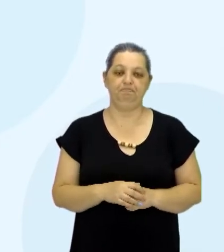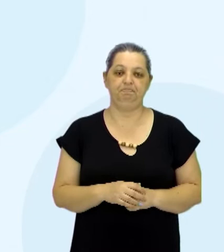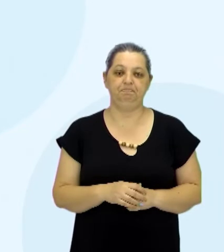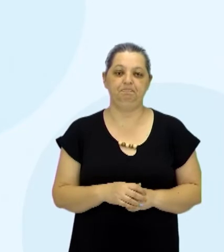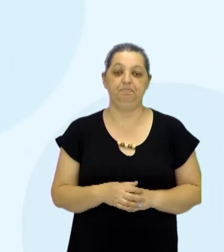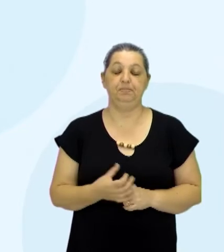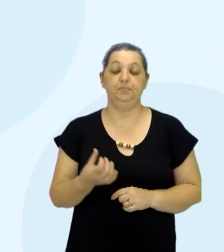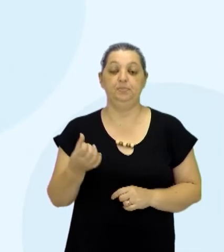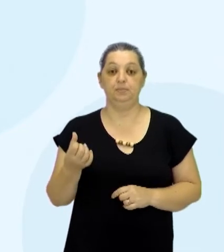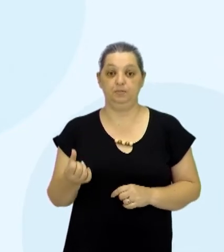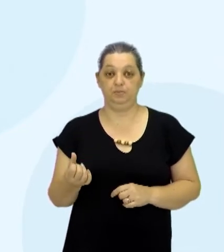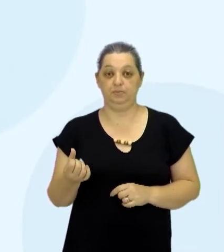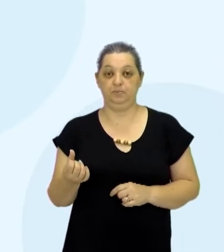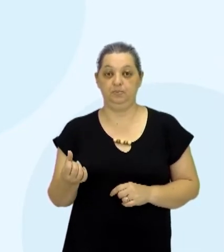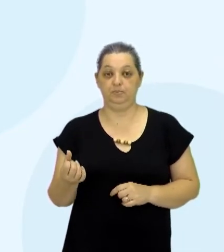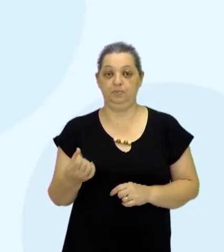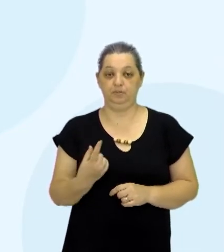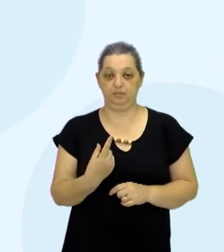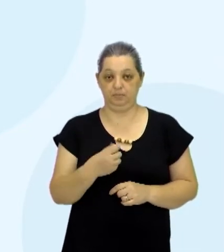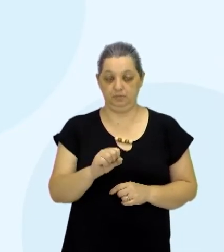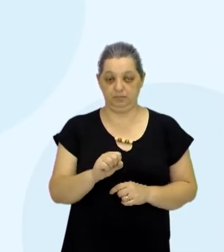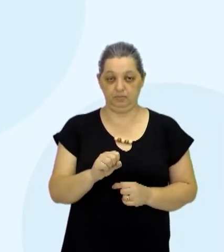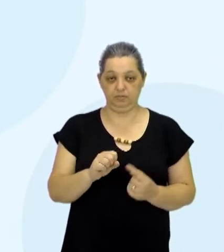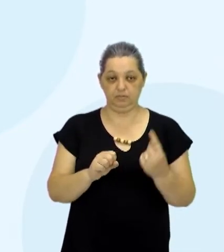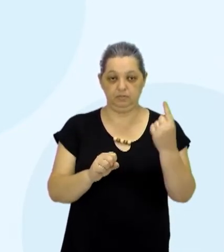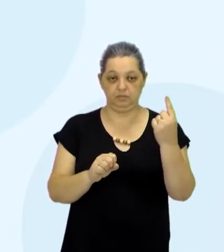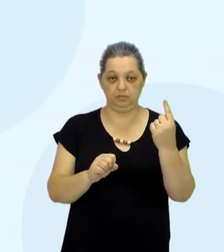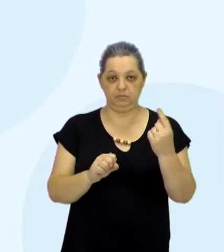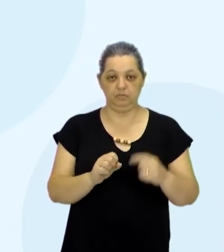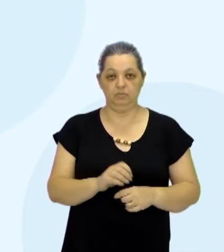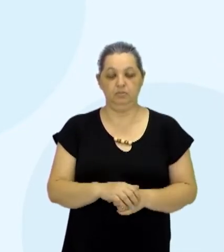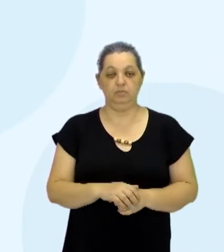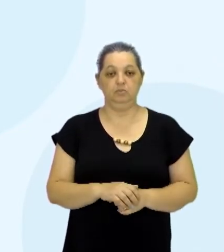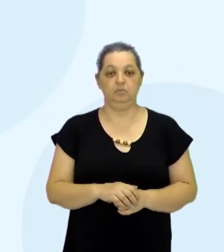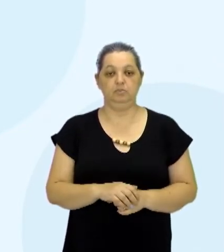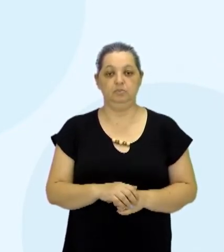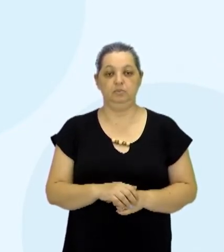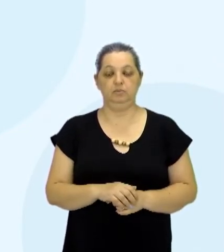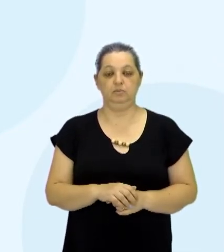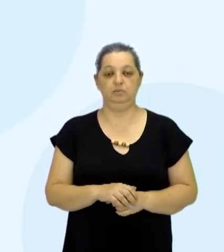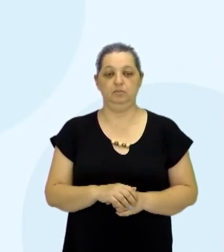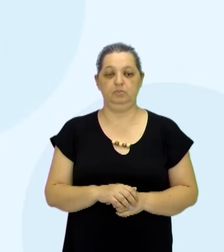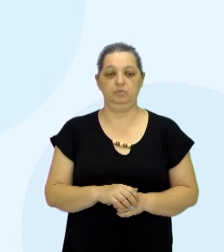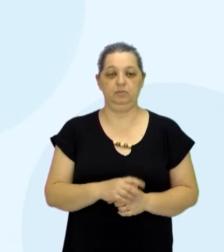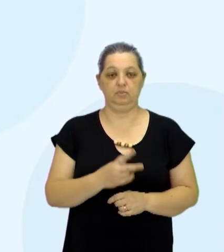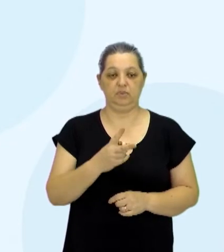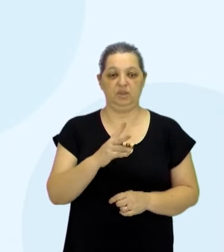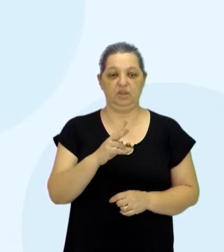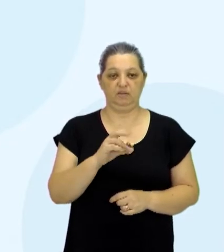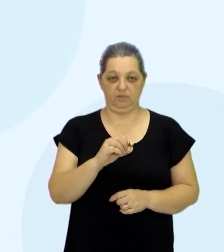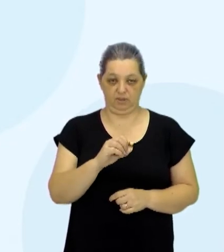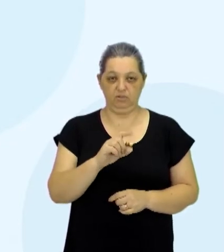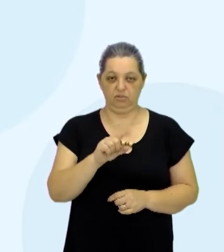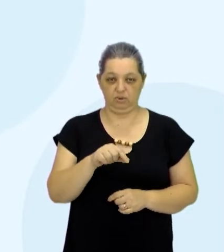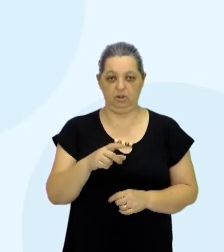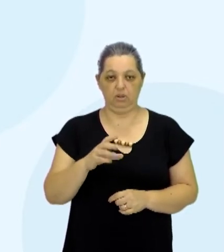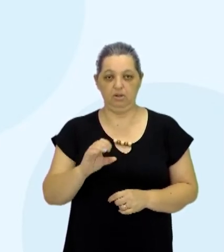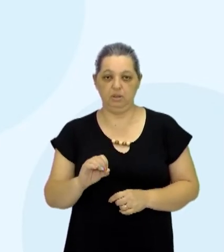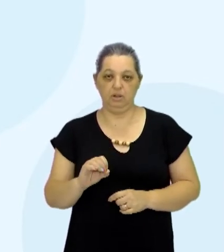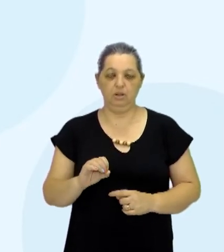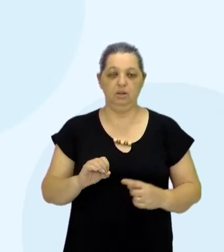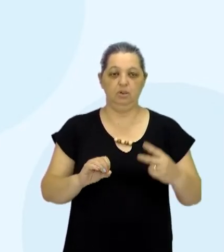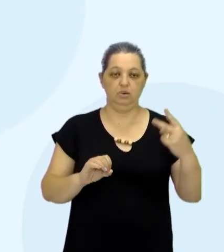6. 9 mais 9 dá 18. Vai 1. 9 mais 1, 9 mais 1 dá 10 mais 10, 20. Isso. 2. 5 mais